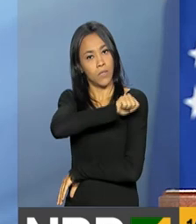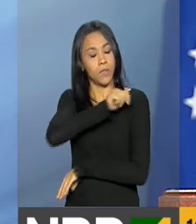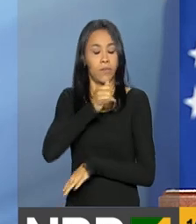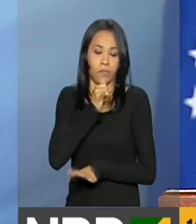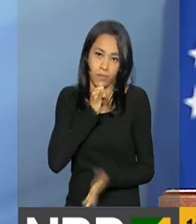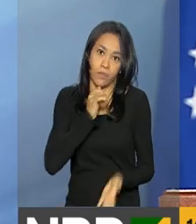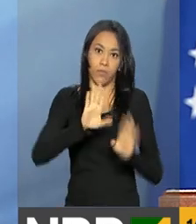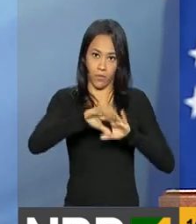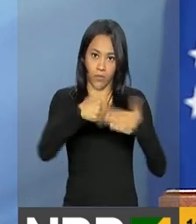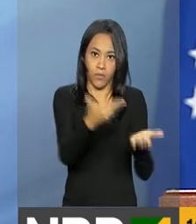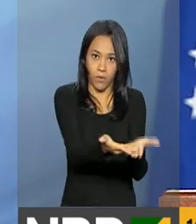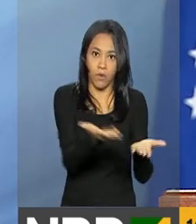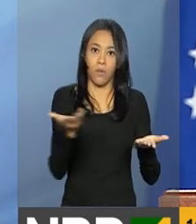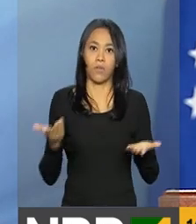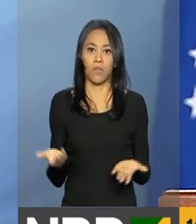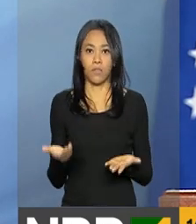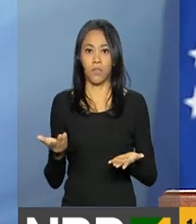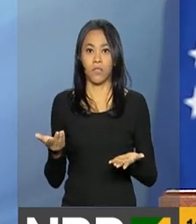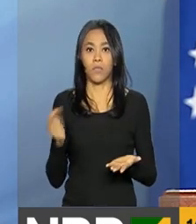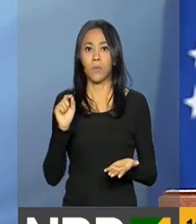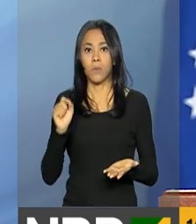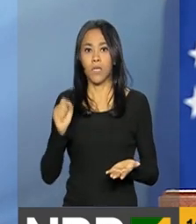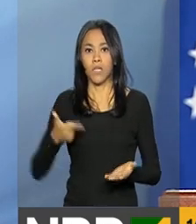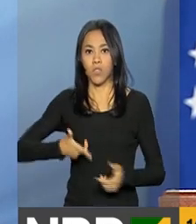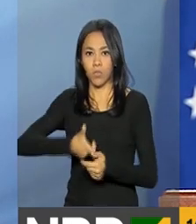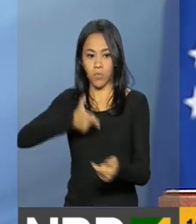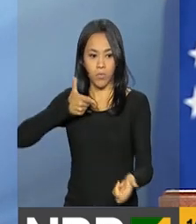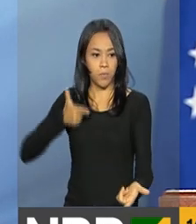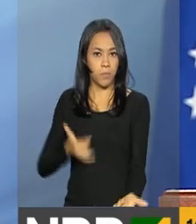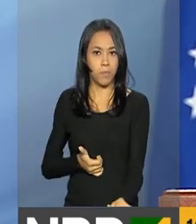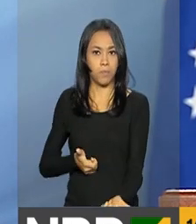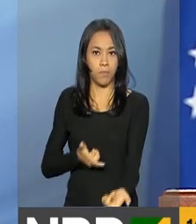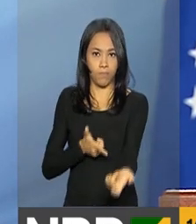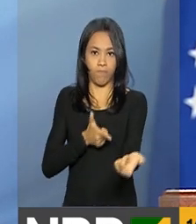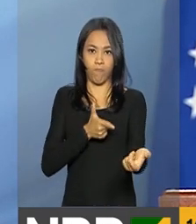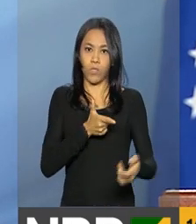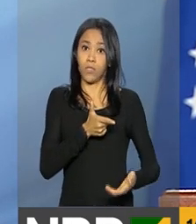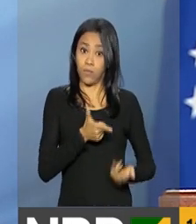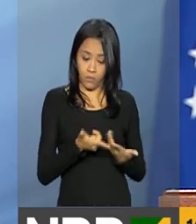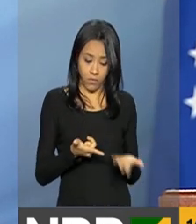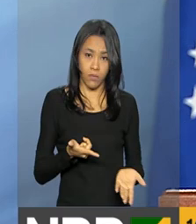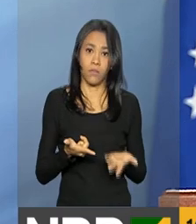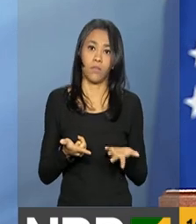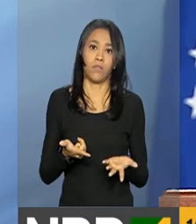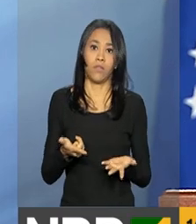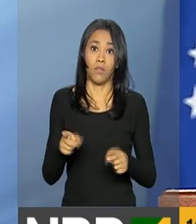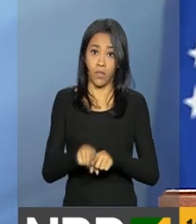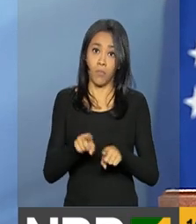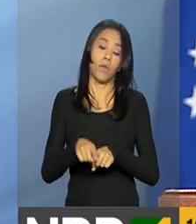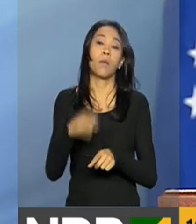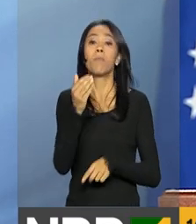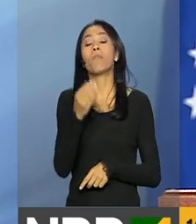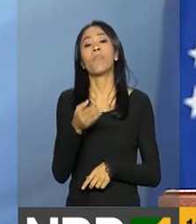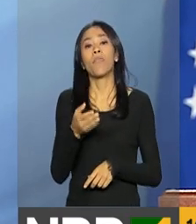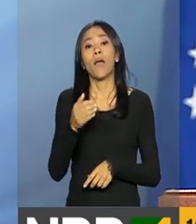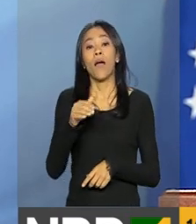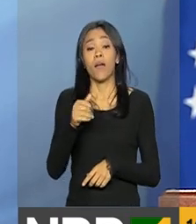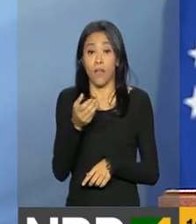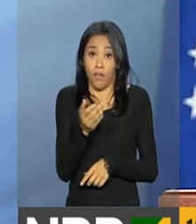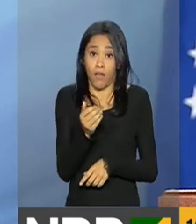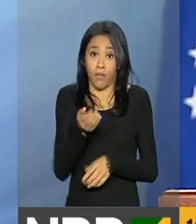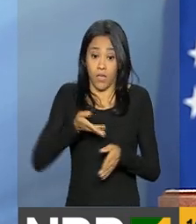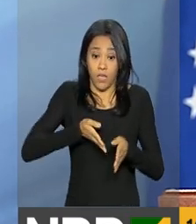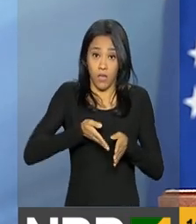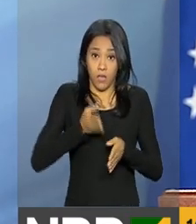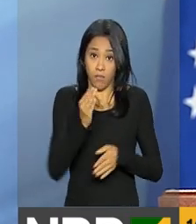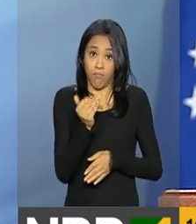escolas sob a mira de fuzis e avenidas transformadas em